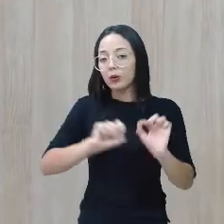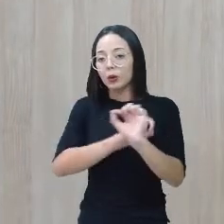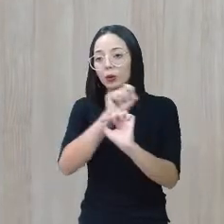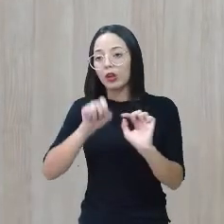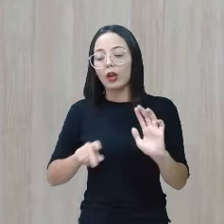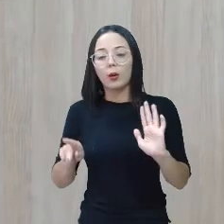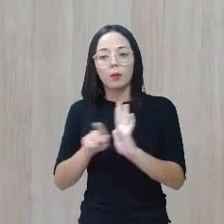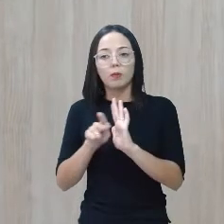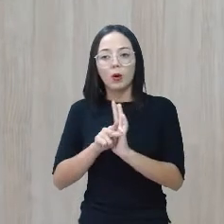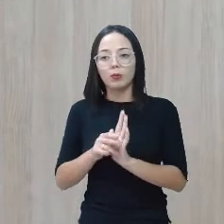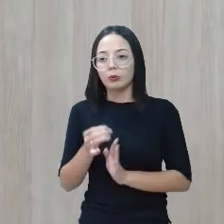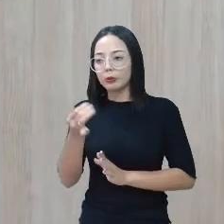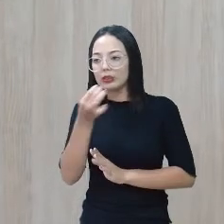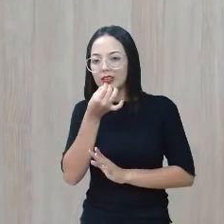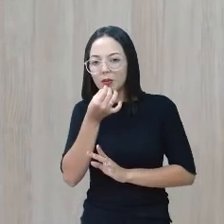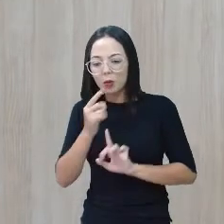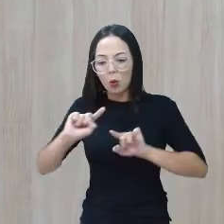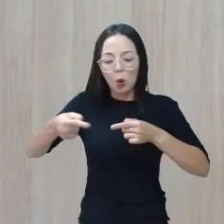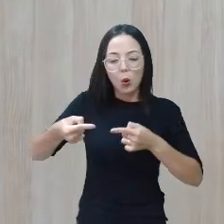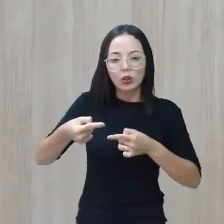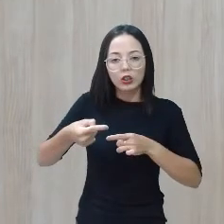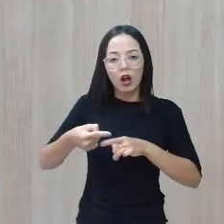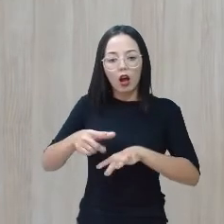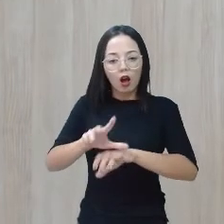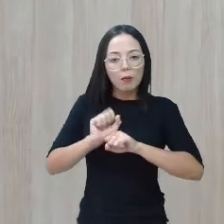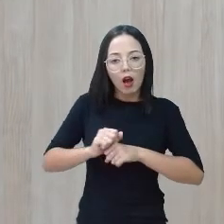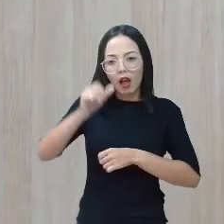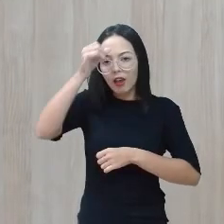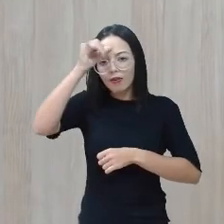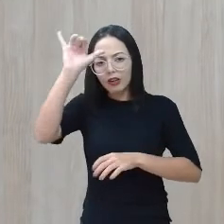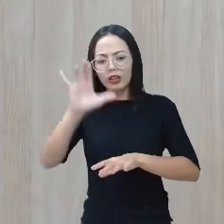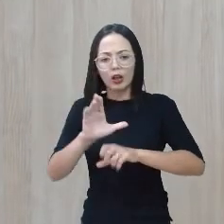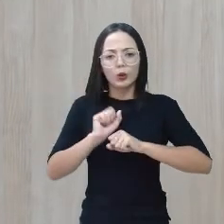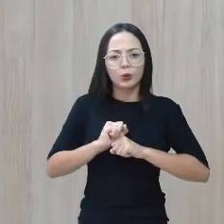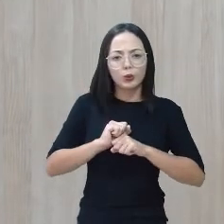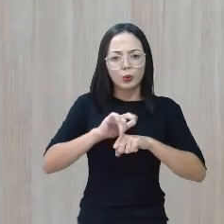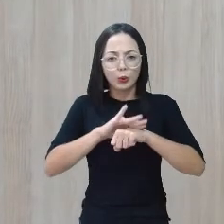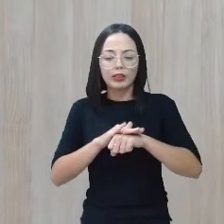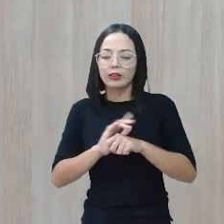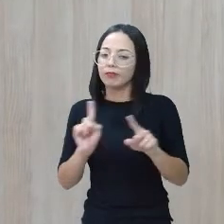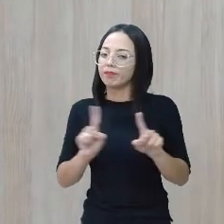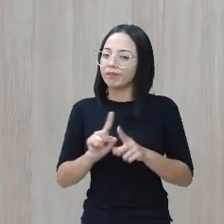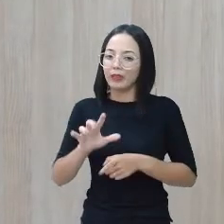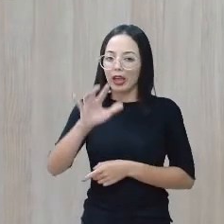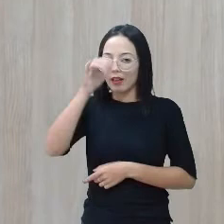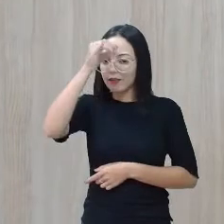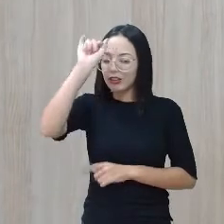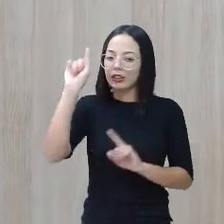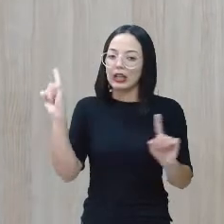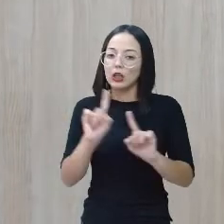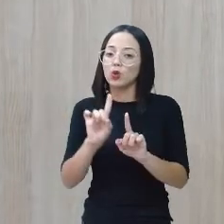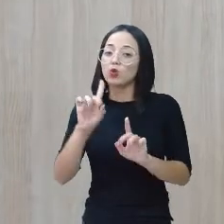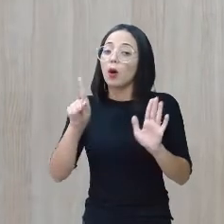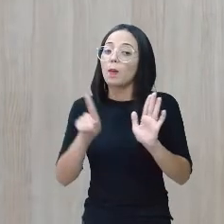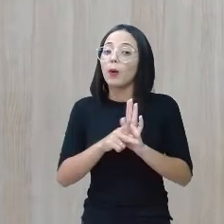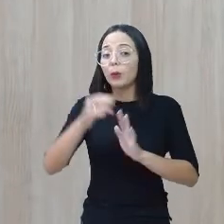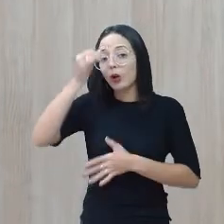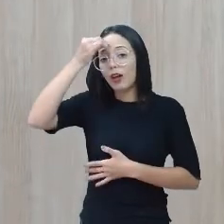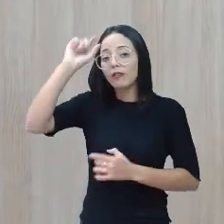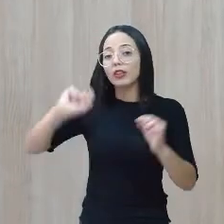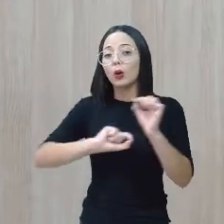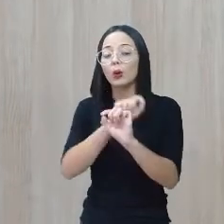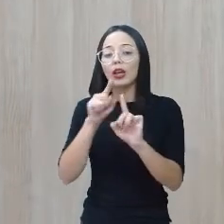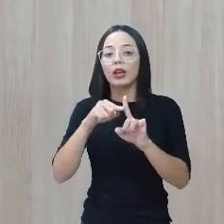não te defende contra as infecções sexualmente transmissíveis. Ela só impede a